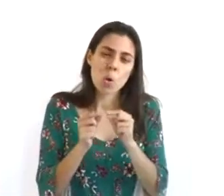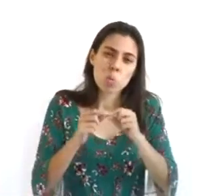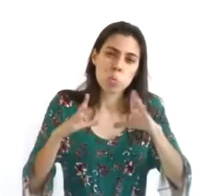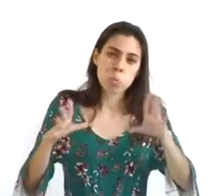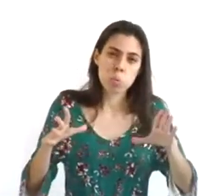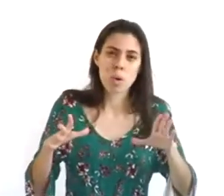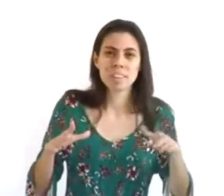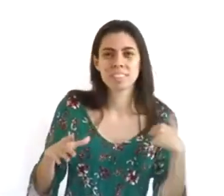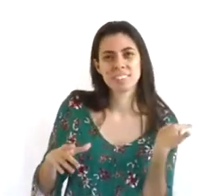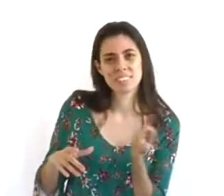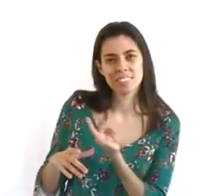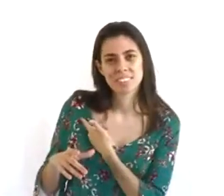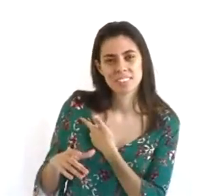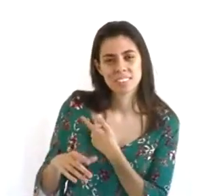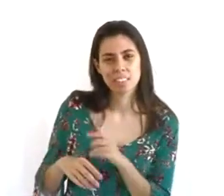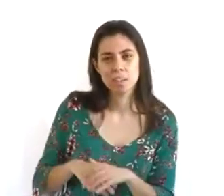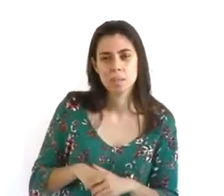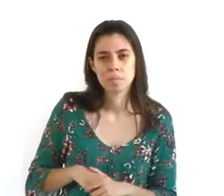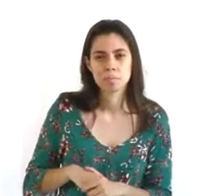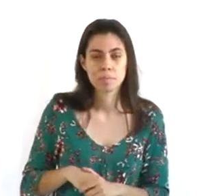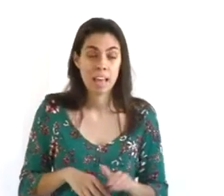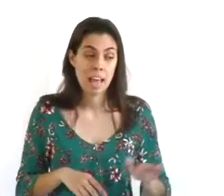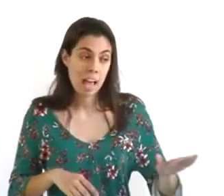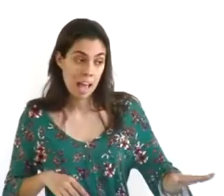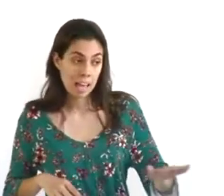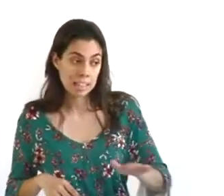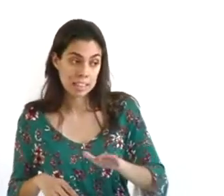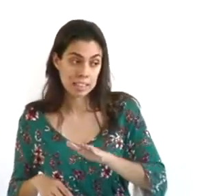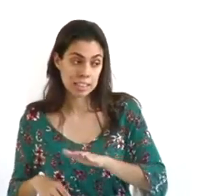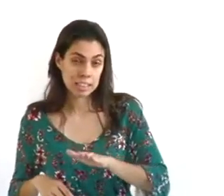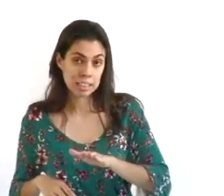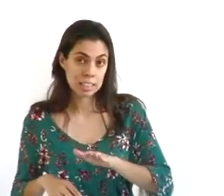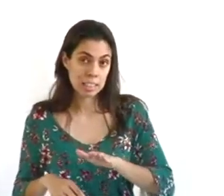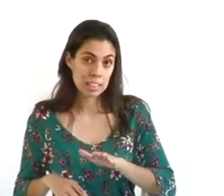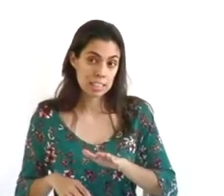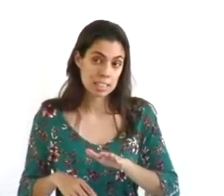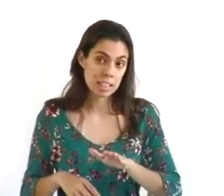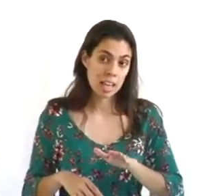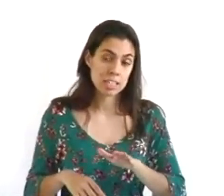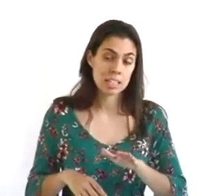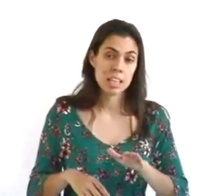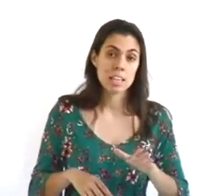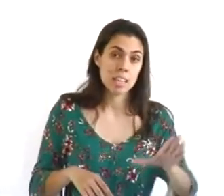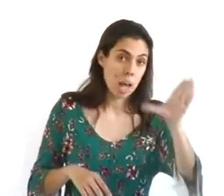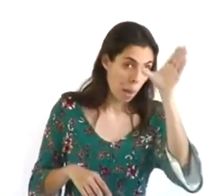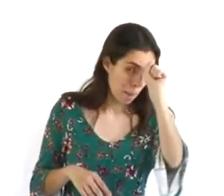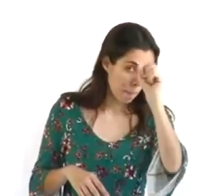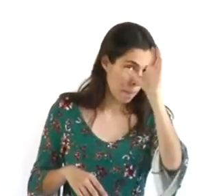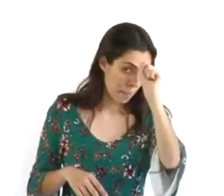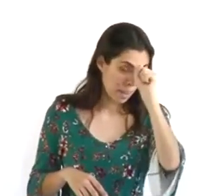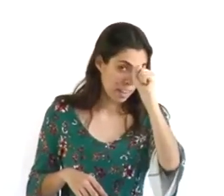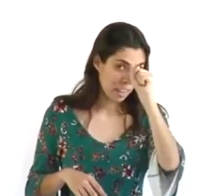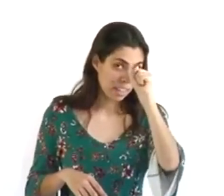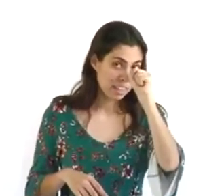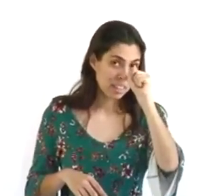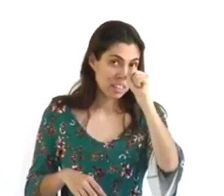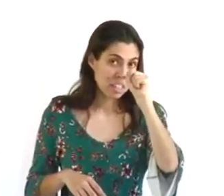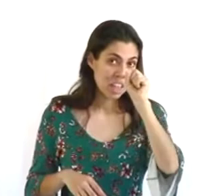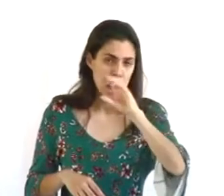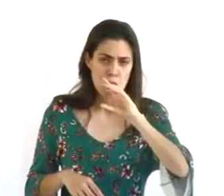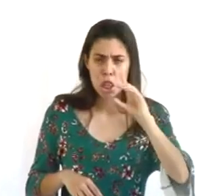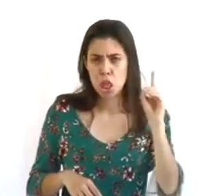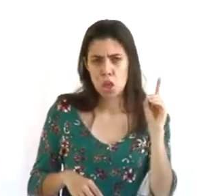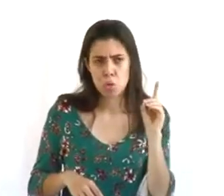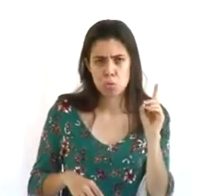e as crianças já começam a ouvir por aí, que isso aqui é fruto de uma grande explosão. É claro que essas teorias